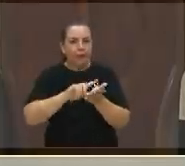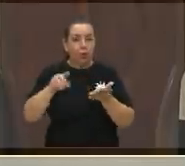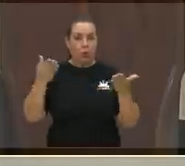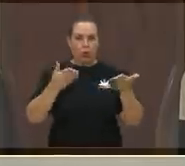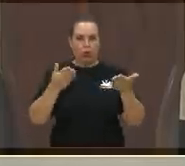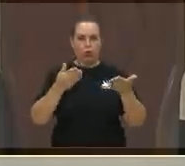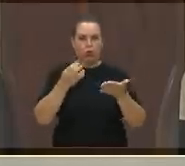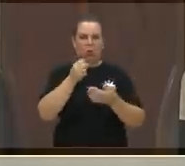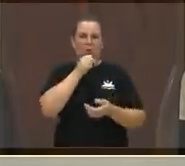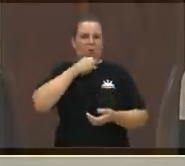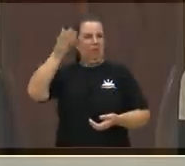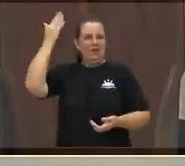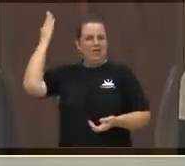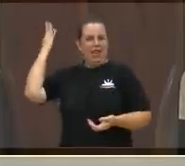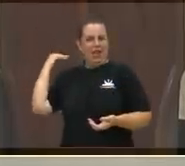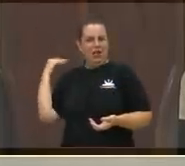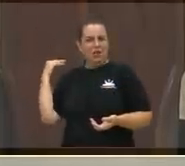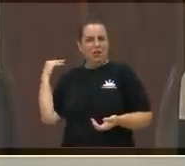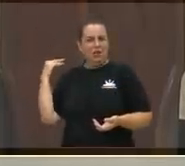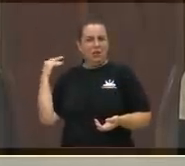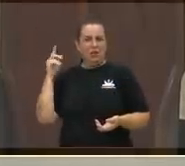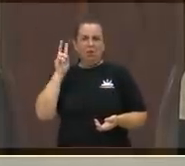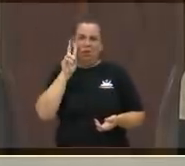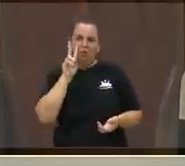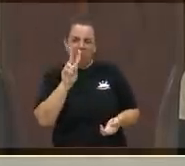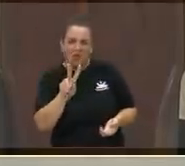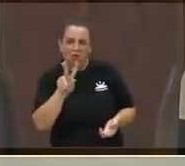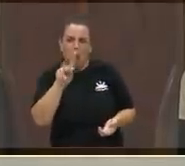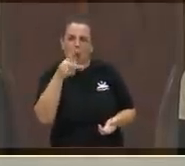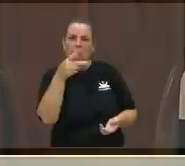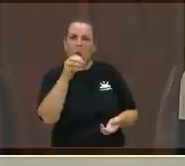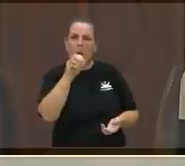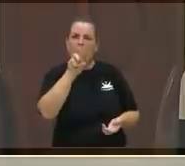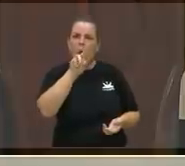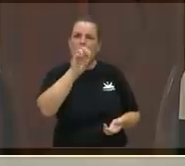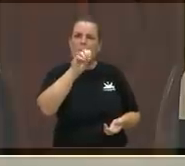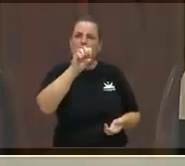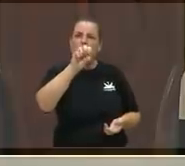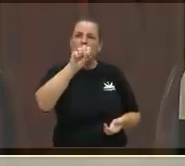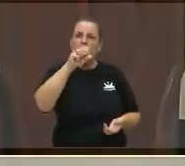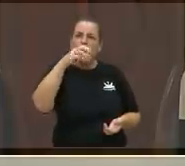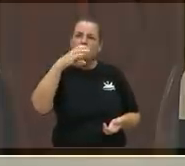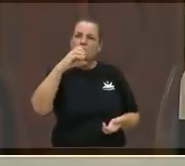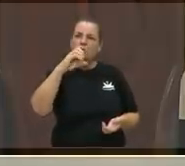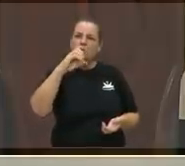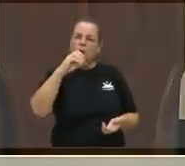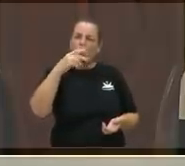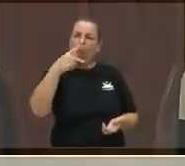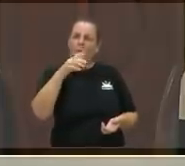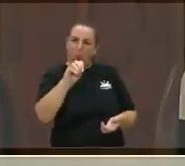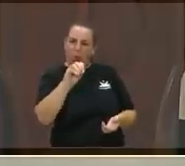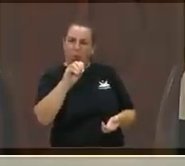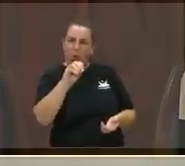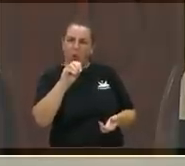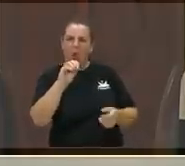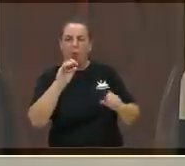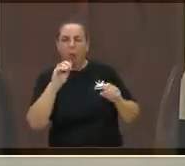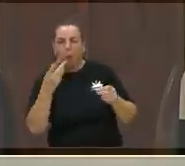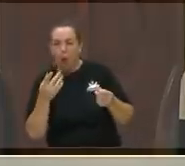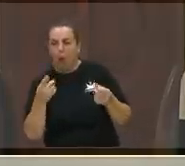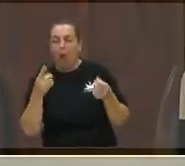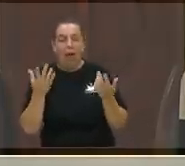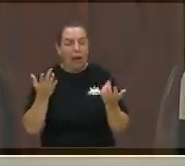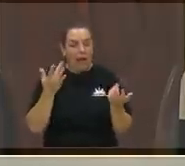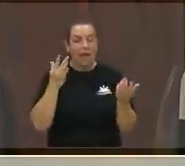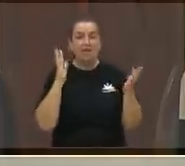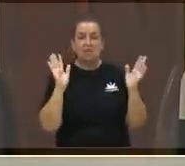o espinho dado ouvidos ao horóscopos adivinhação e outras coisas horas amar a deus